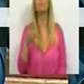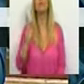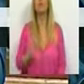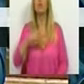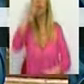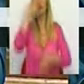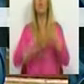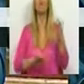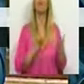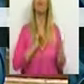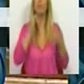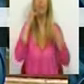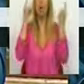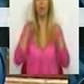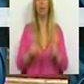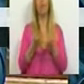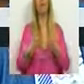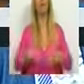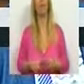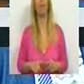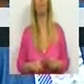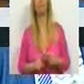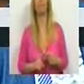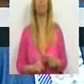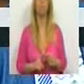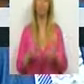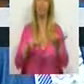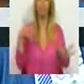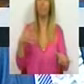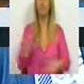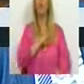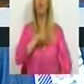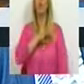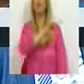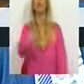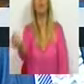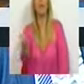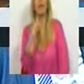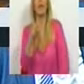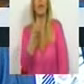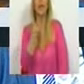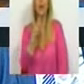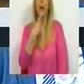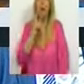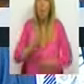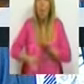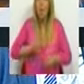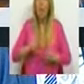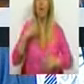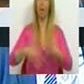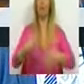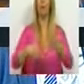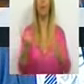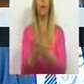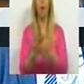meus colegas aqui nesta sessão, os senhores falam, mas em termos daquilo que é a dinâmica da atividade económica não vimos